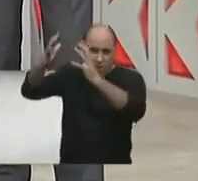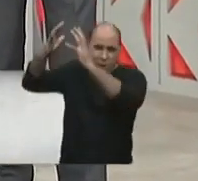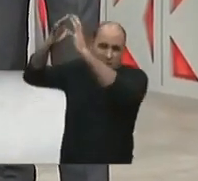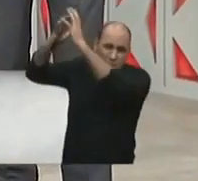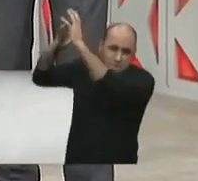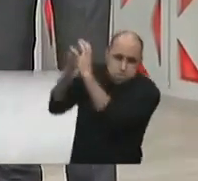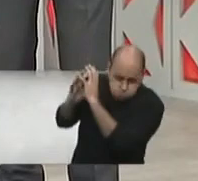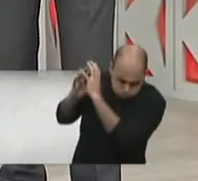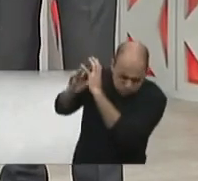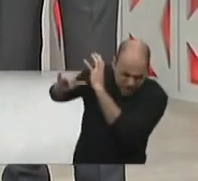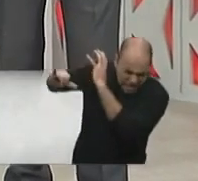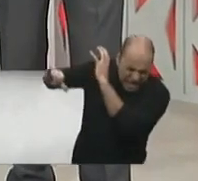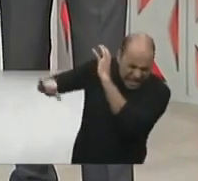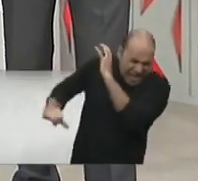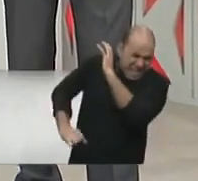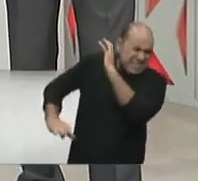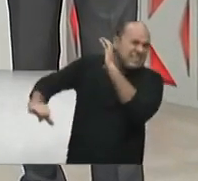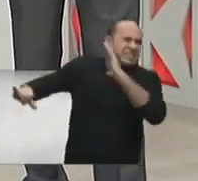reviveu.